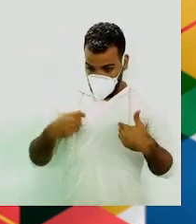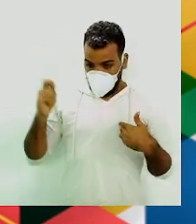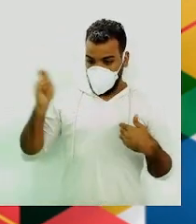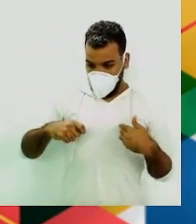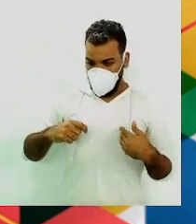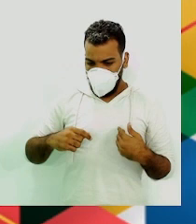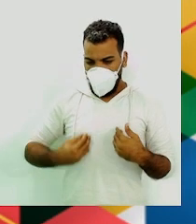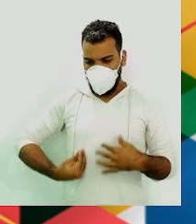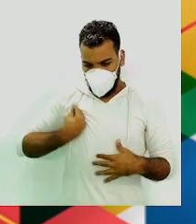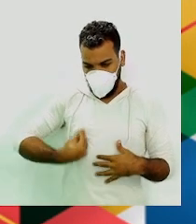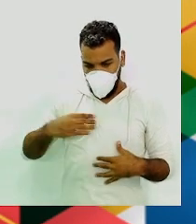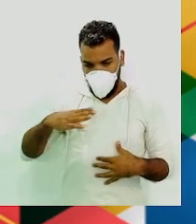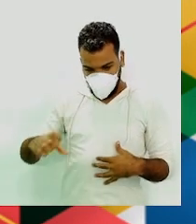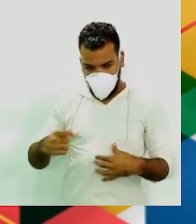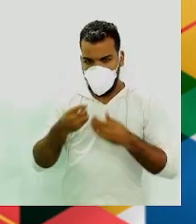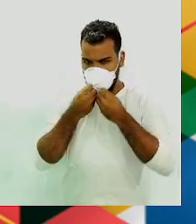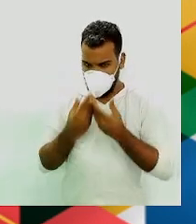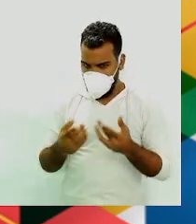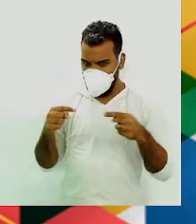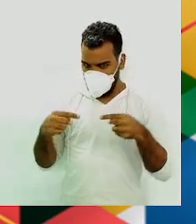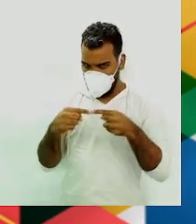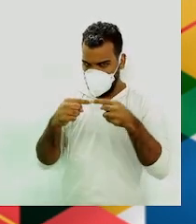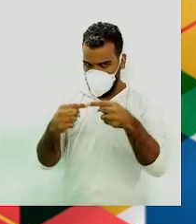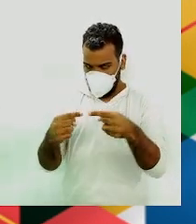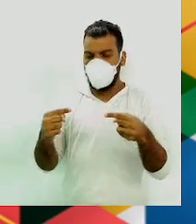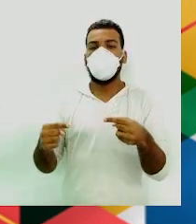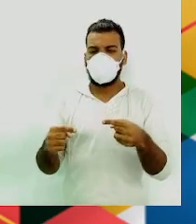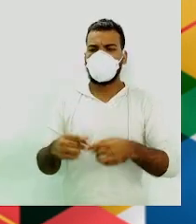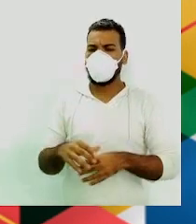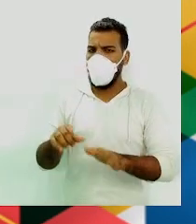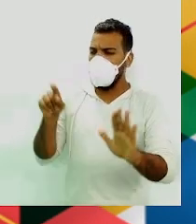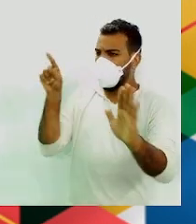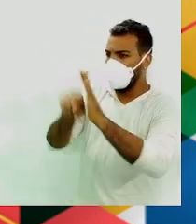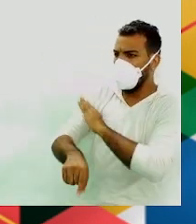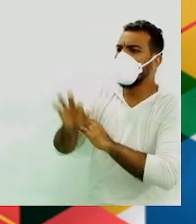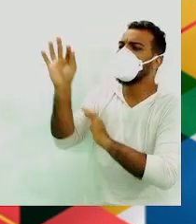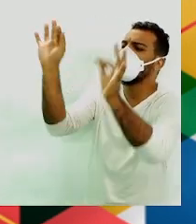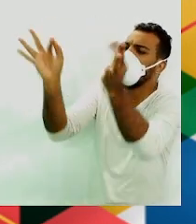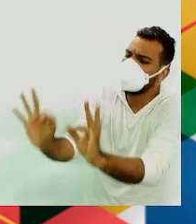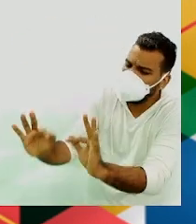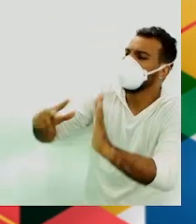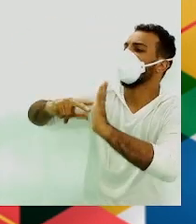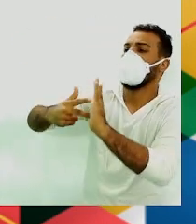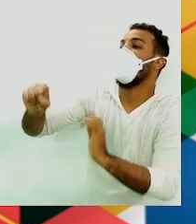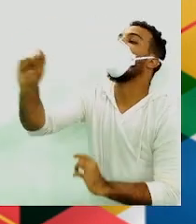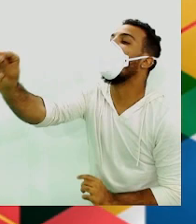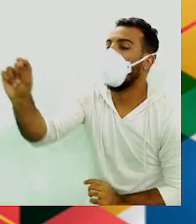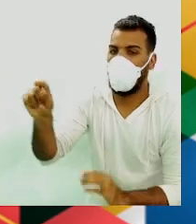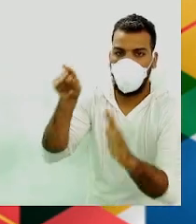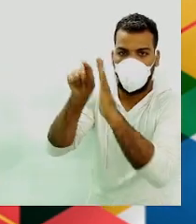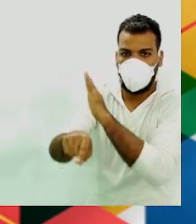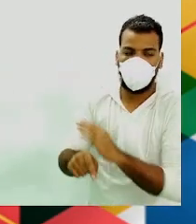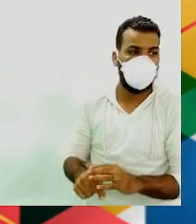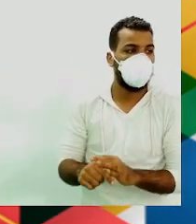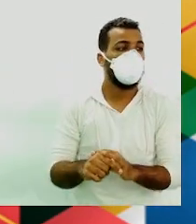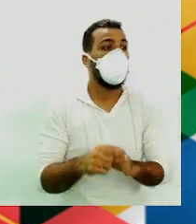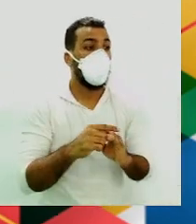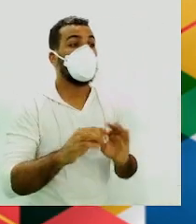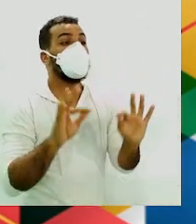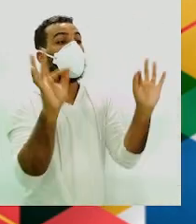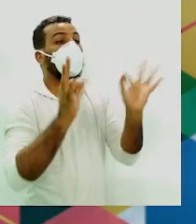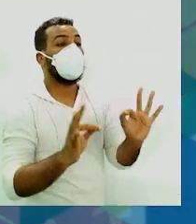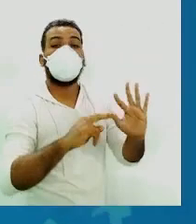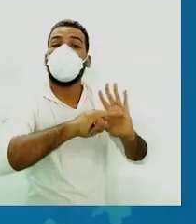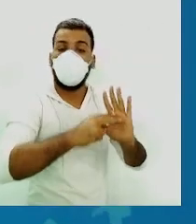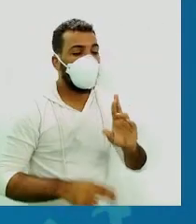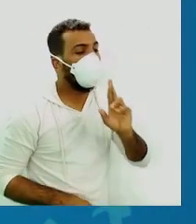na ética, o próprio Aristóteles, quando se perguntado o que é felicidade, ele dizia o seguinte: felicidade é fazer o que é